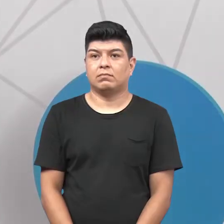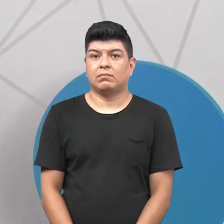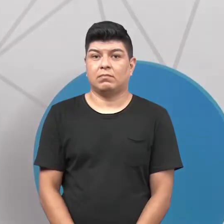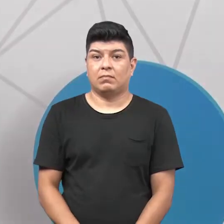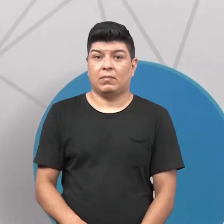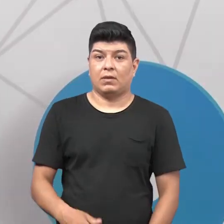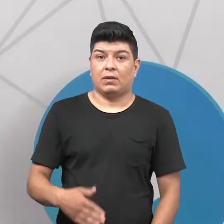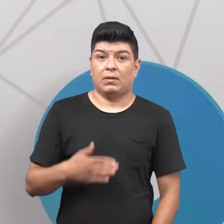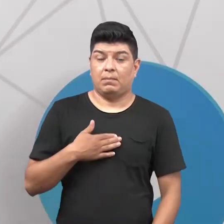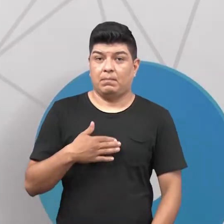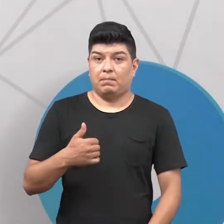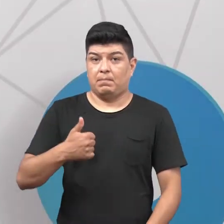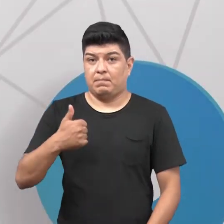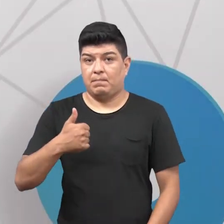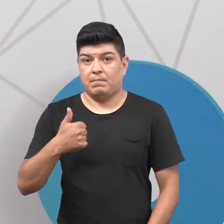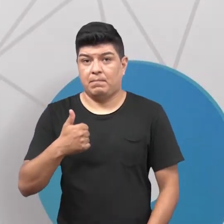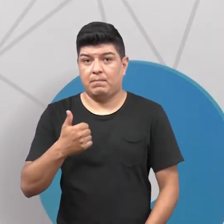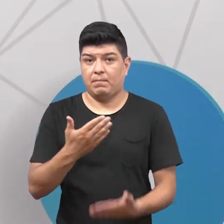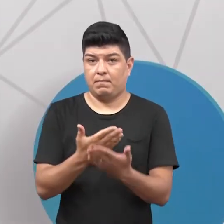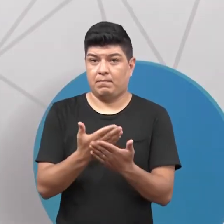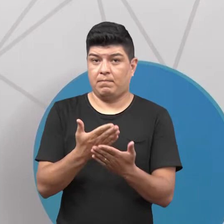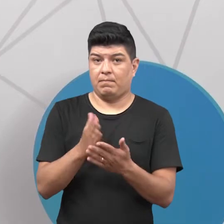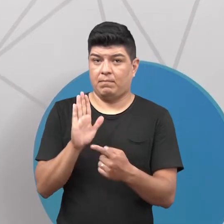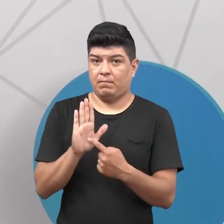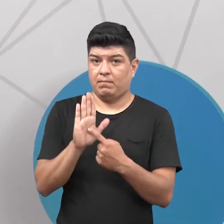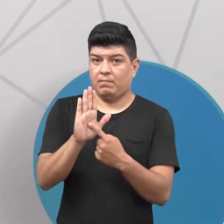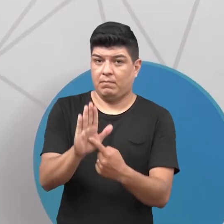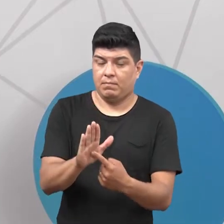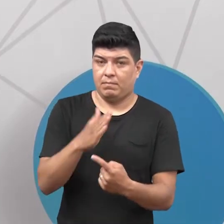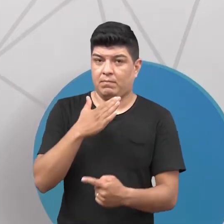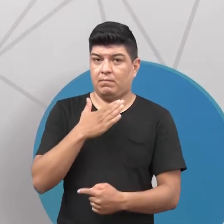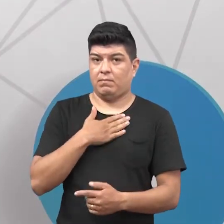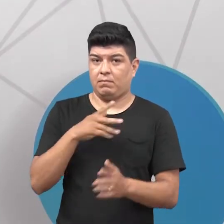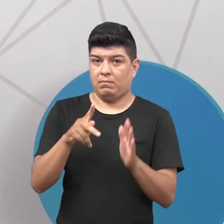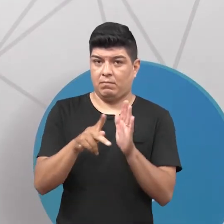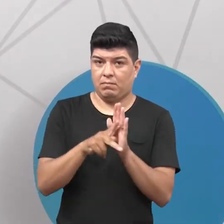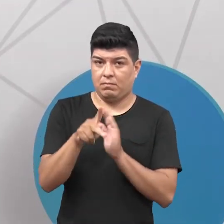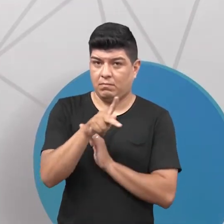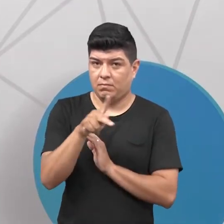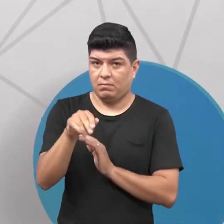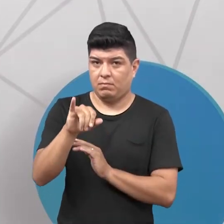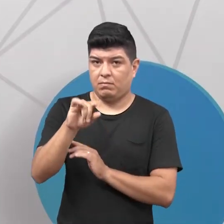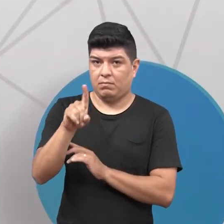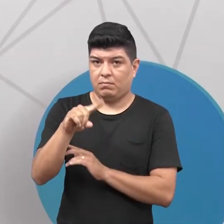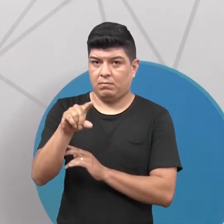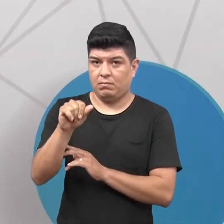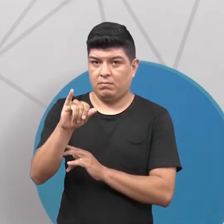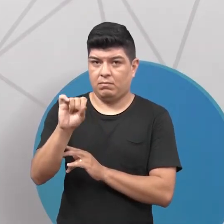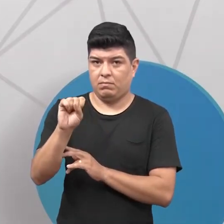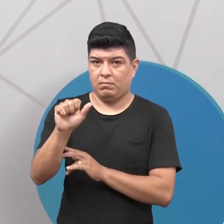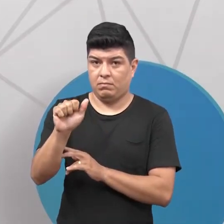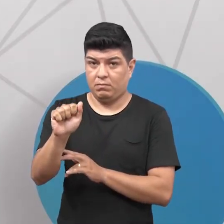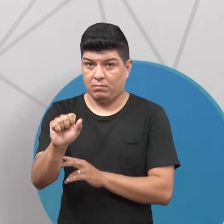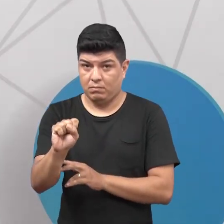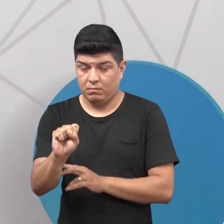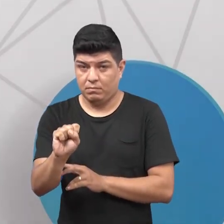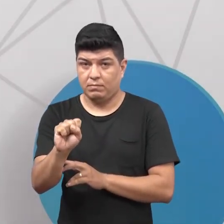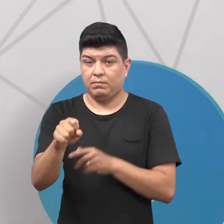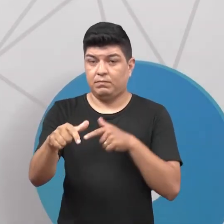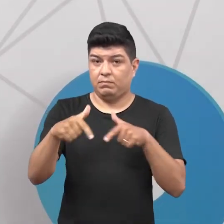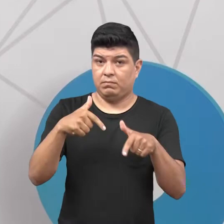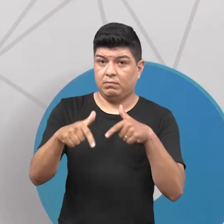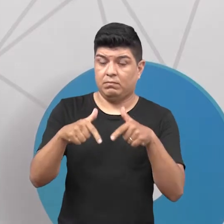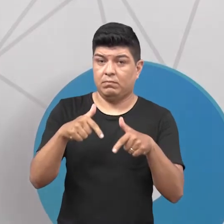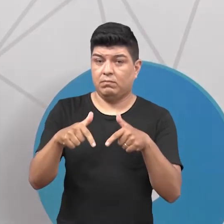na minha primeira aula, eu já fiz uma apresentação minha. Sou o professor Isaías França Maia e trabalho